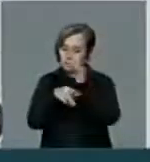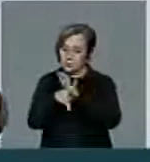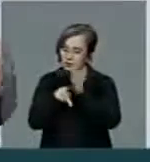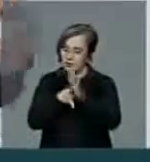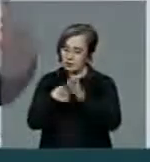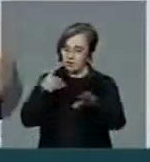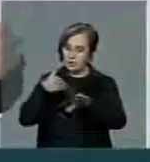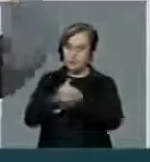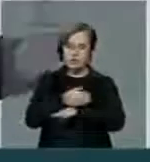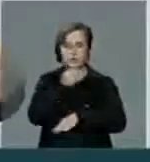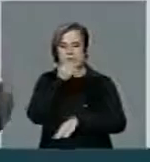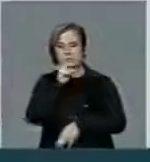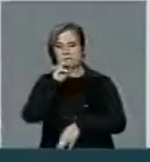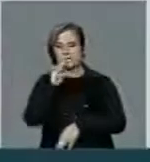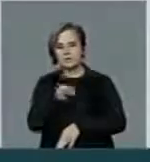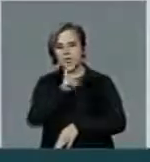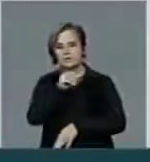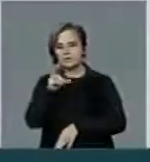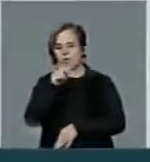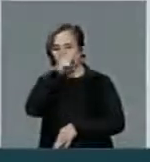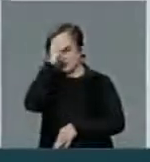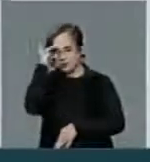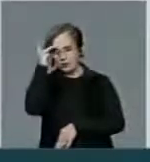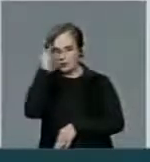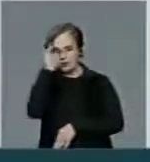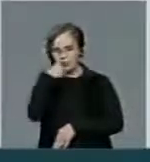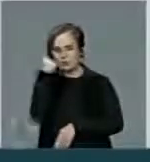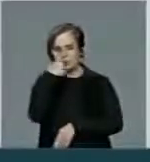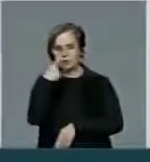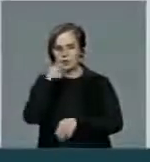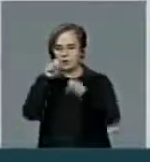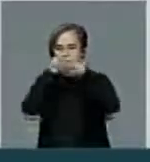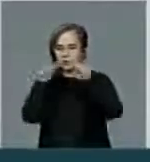mínimos. 3.500 pessoas hora, cai o sistema? Não cai.